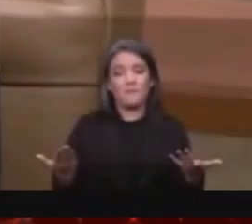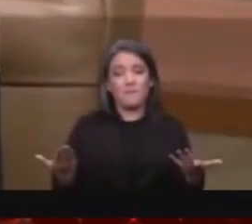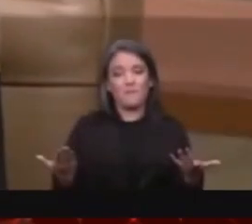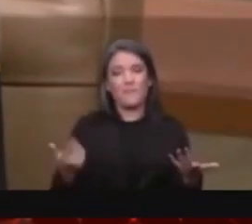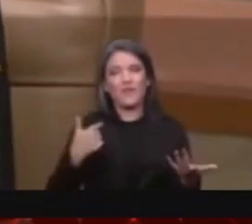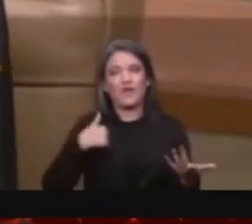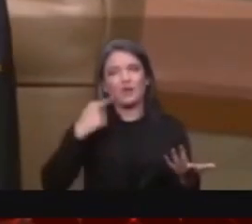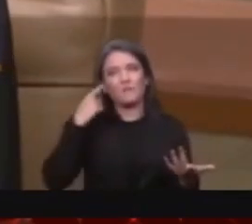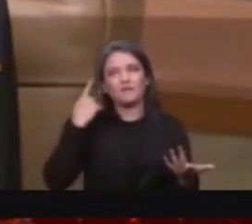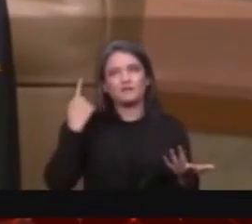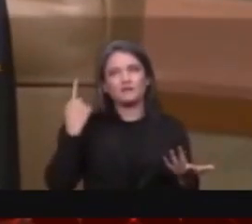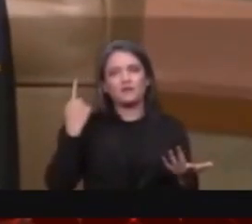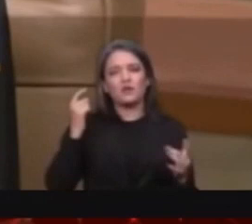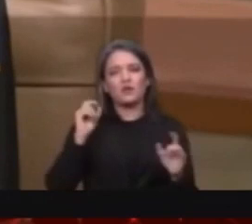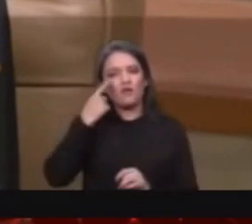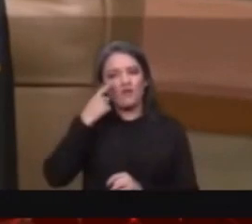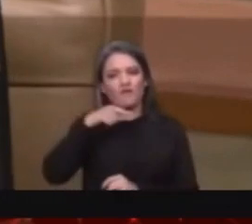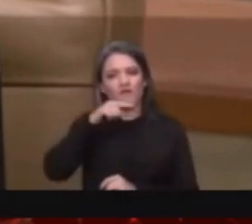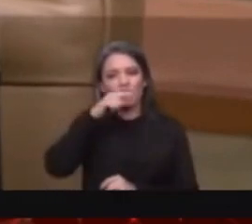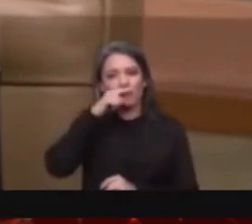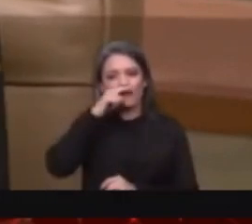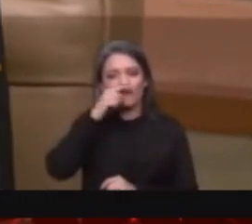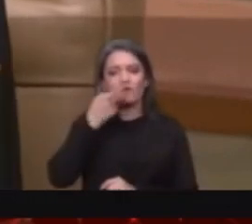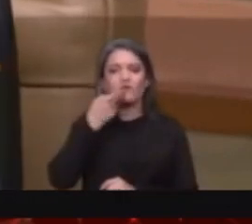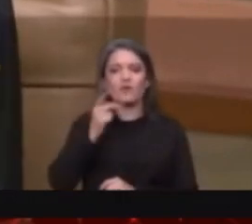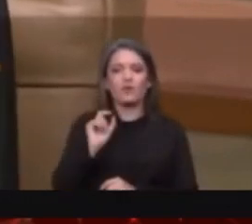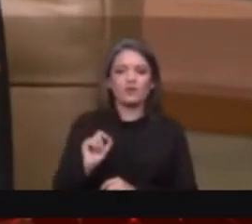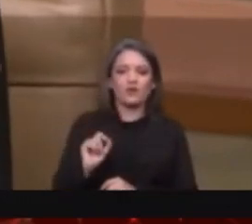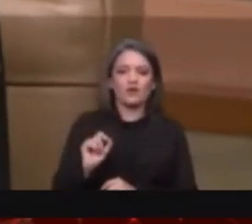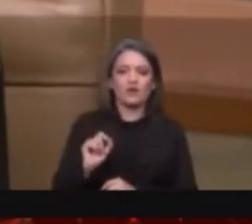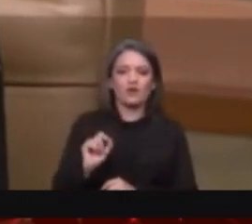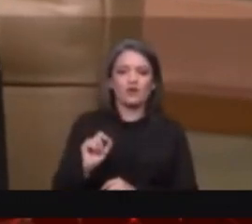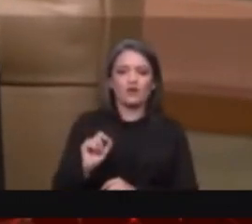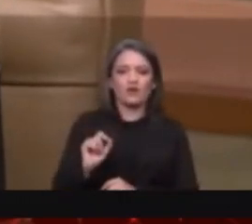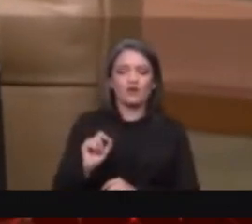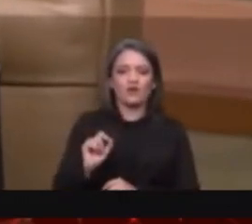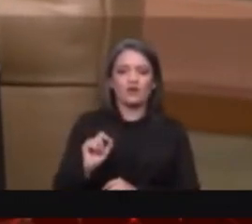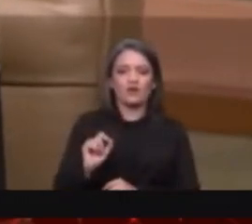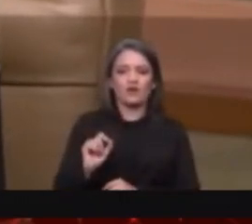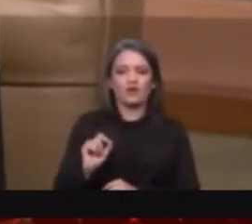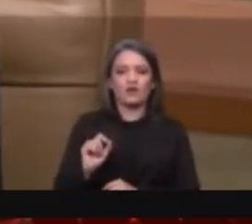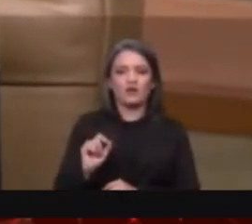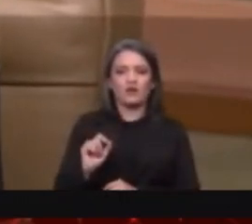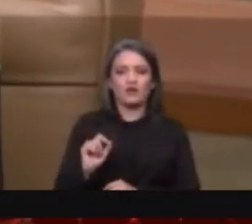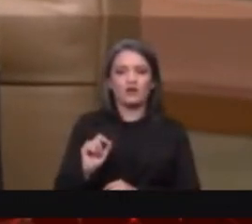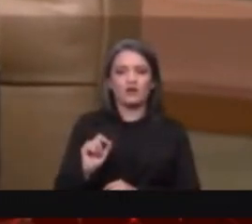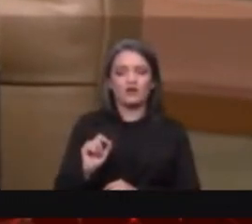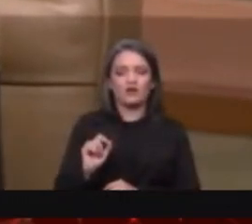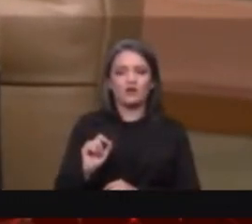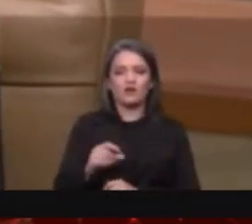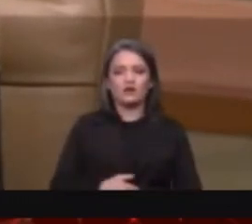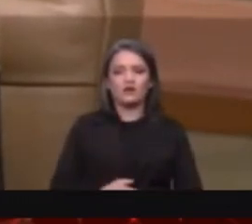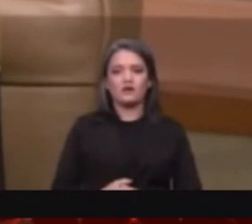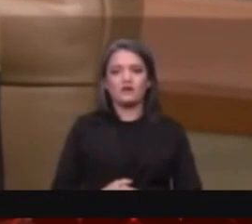imaginado, eu vi, o ministro Fachin trouxe a ideia de confiar a uma